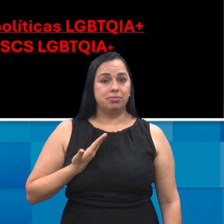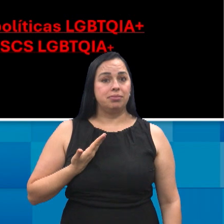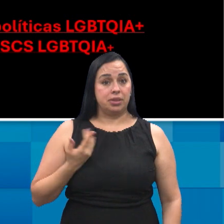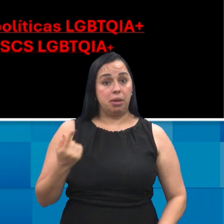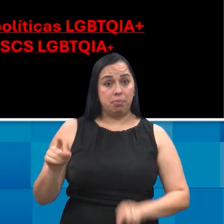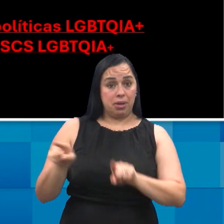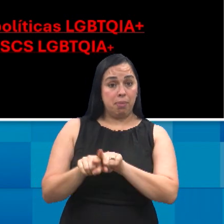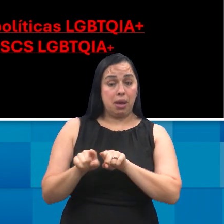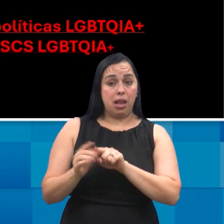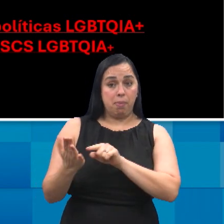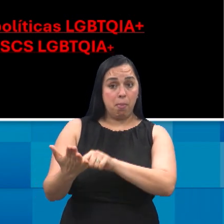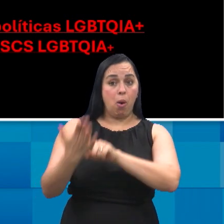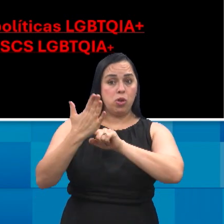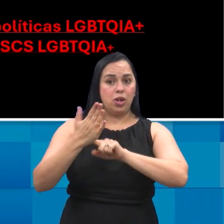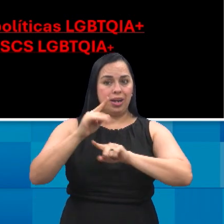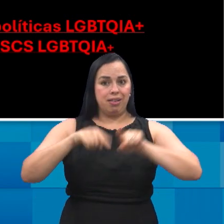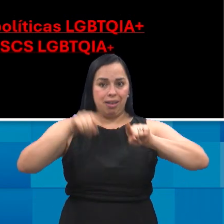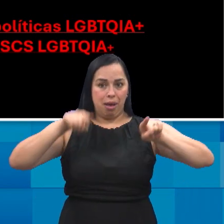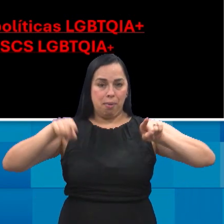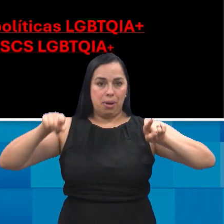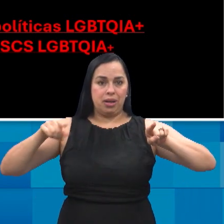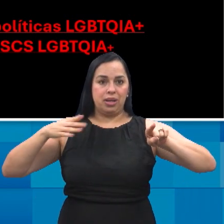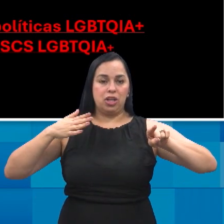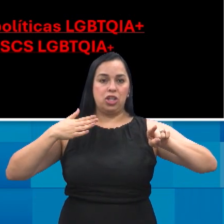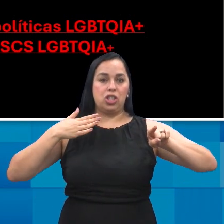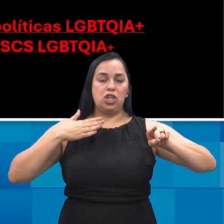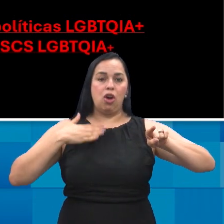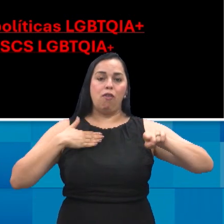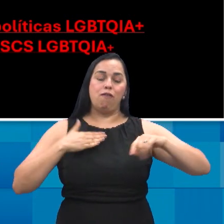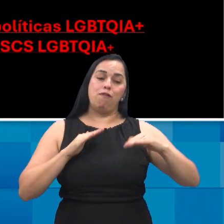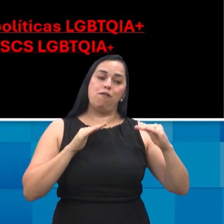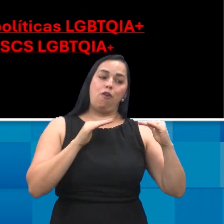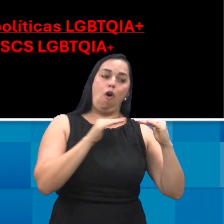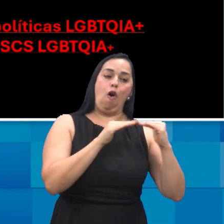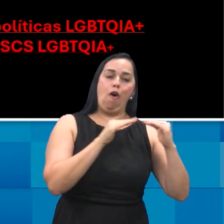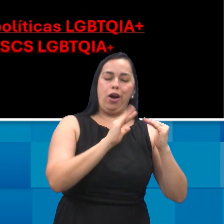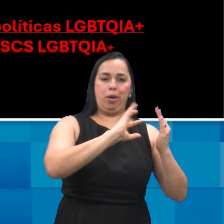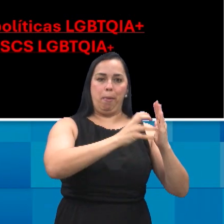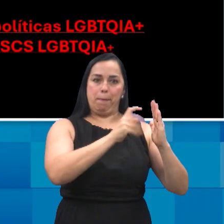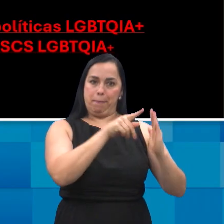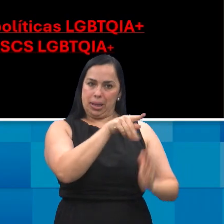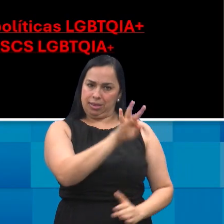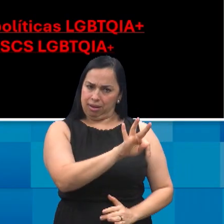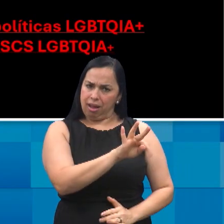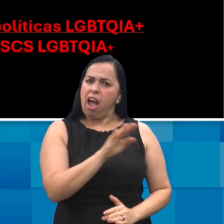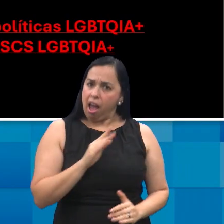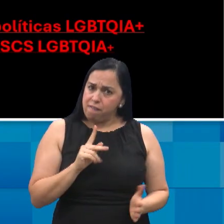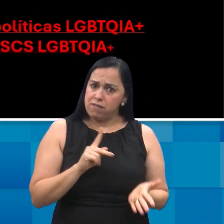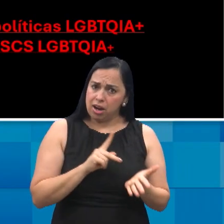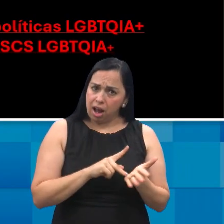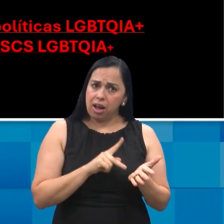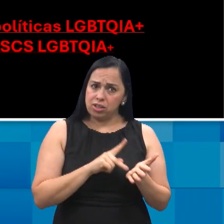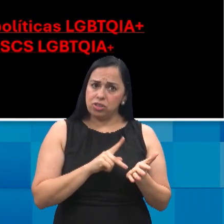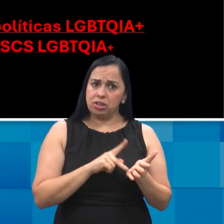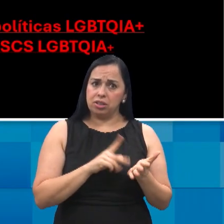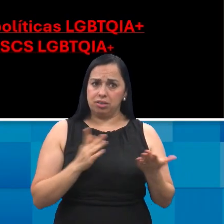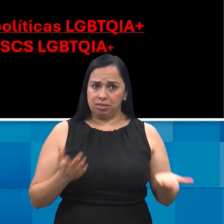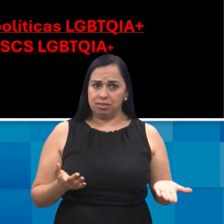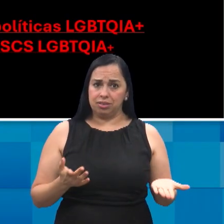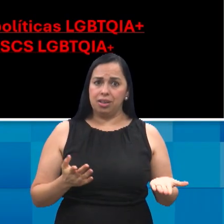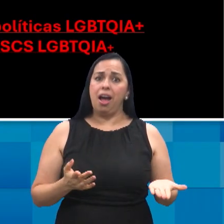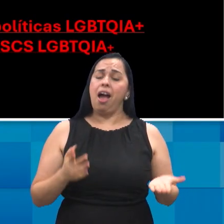estatísticas, dizendo que, na maior parte do tempo, eu voto com o PT. E é verdade. é um fato estatístico aqui na